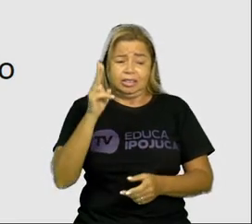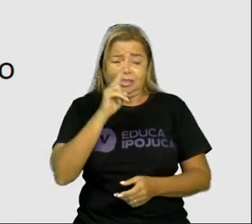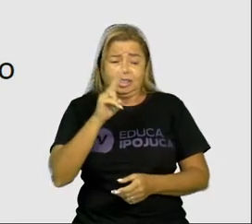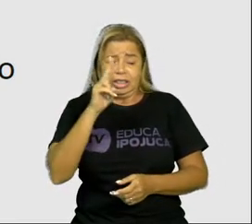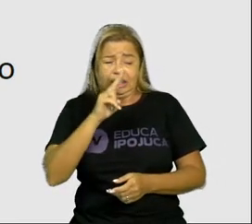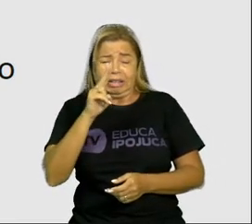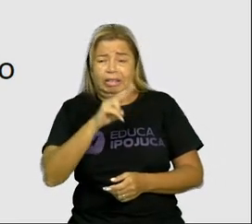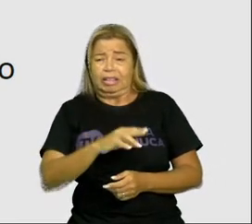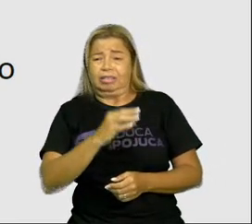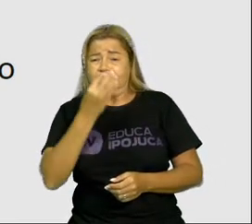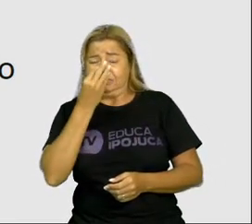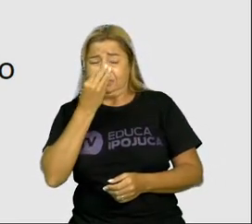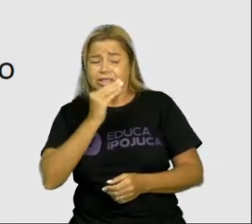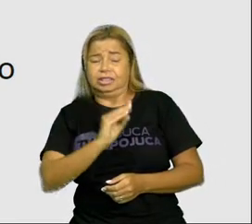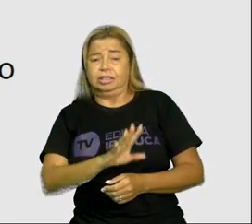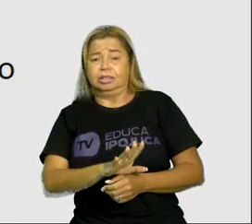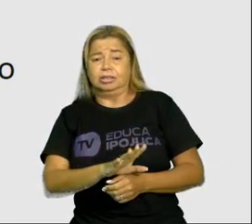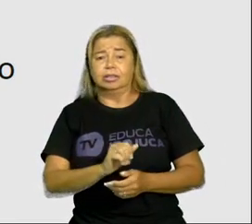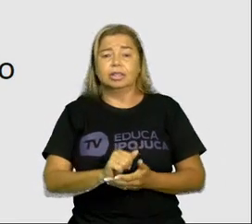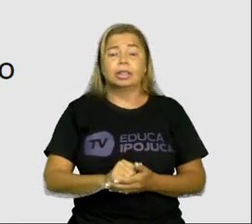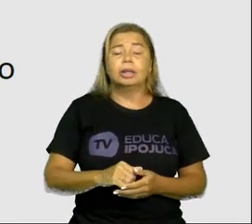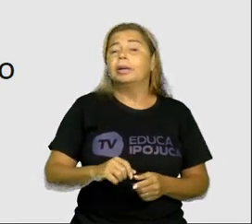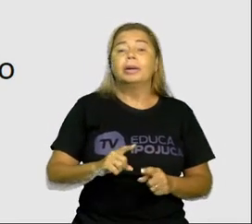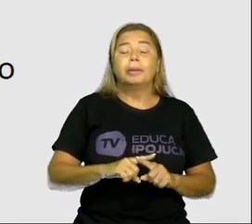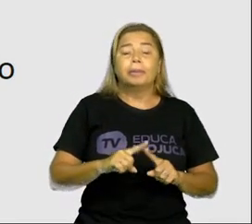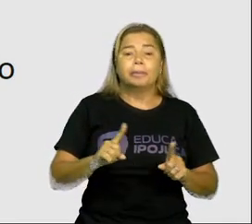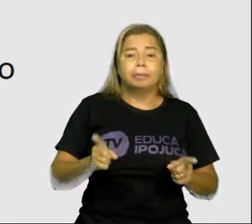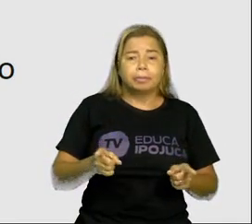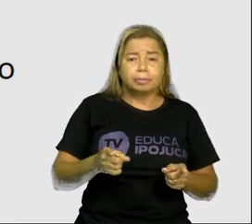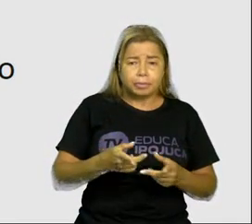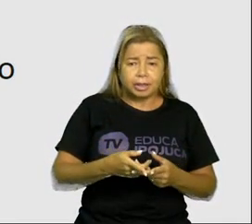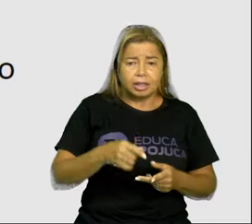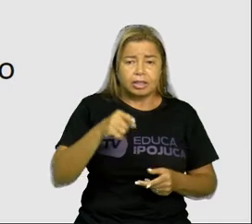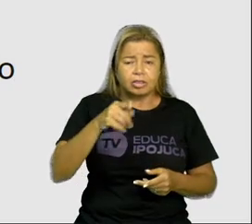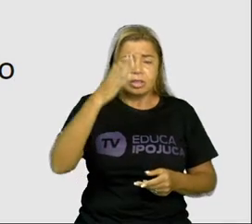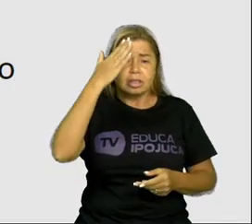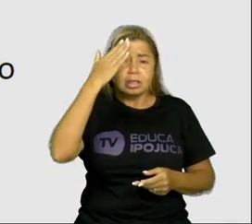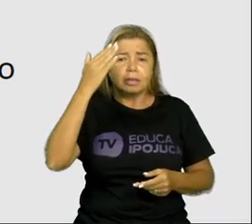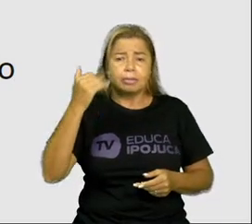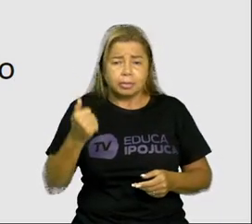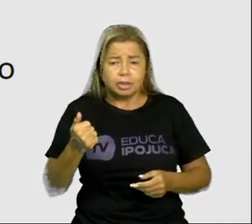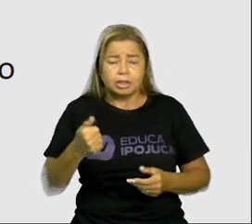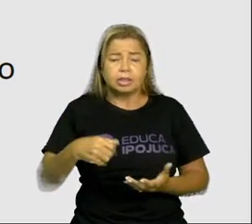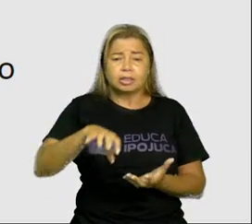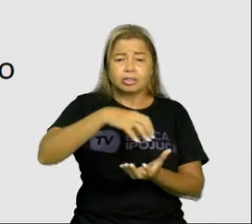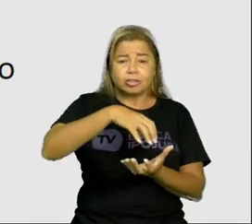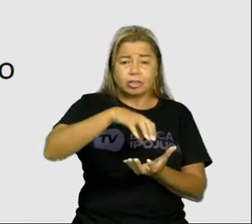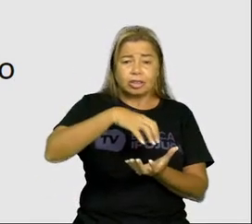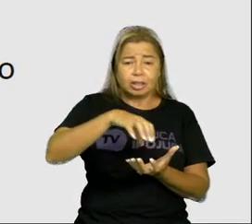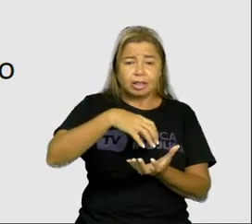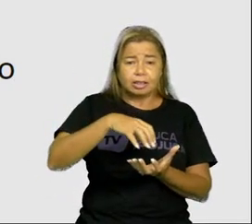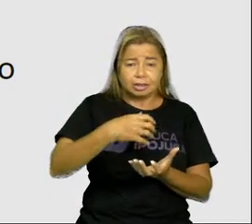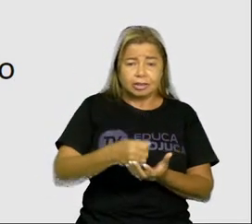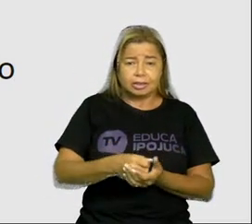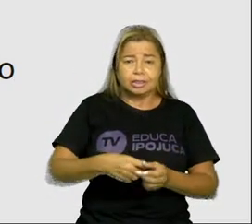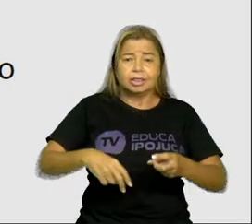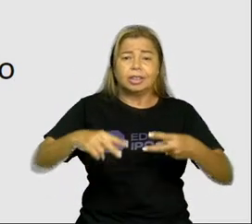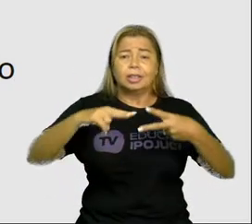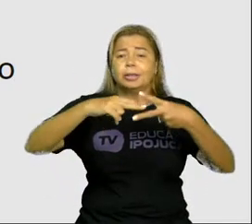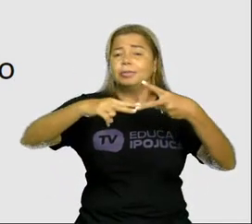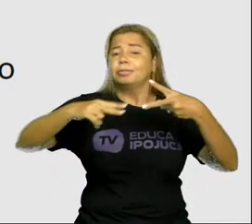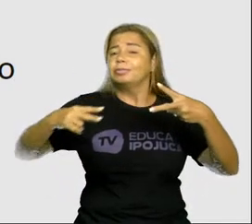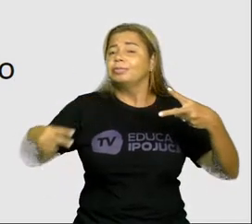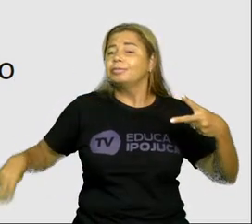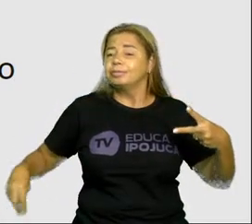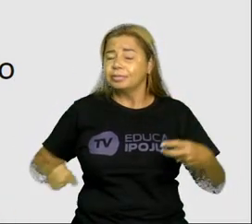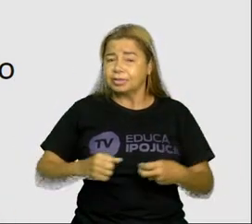apetitoso, mas faz todo sentido se a gente souber que a gelatina nada mais é do que um tipo de